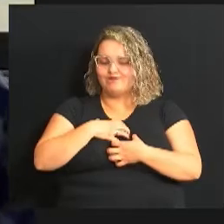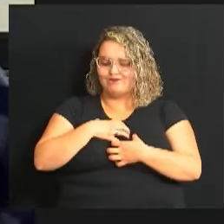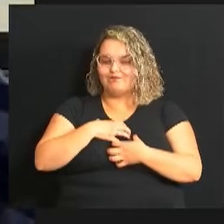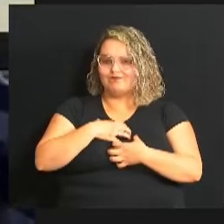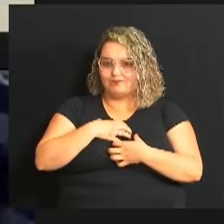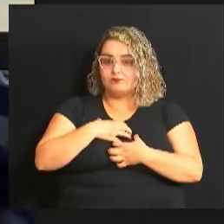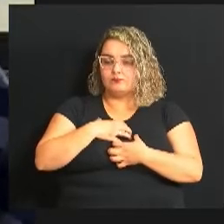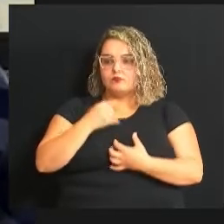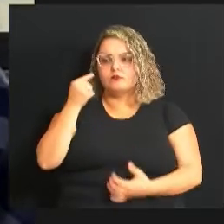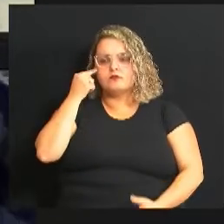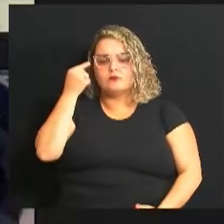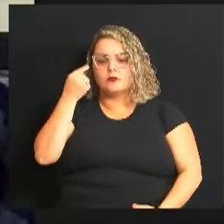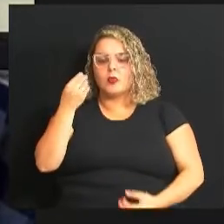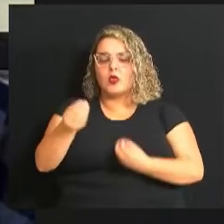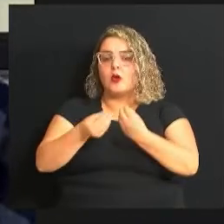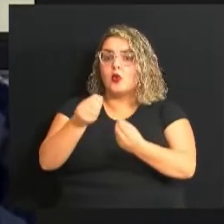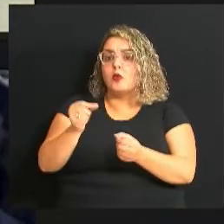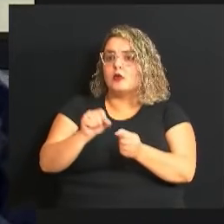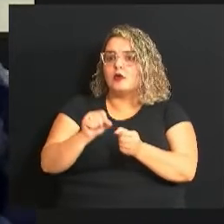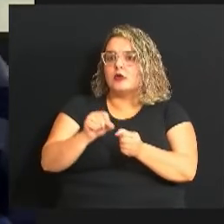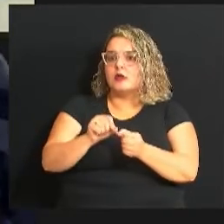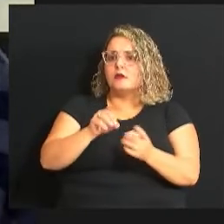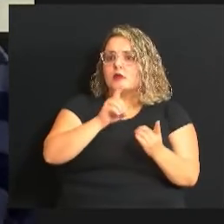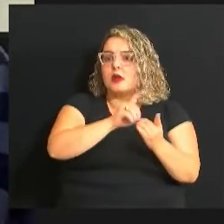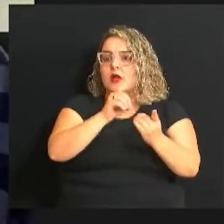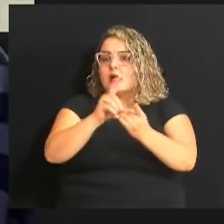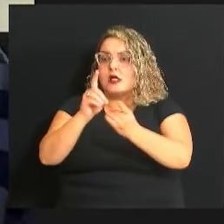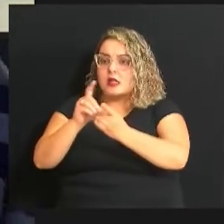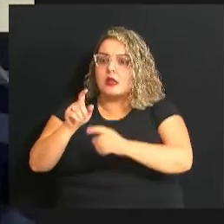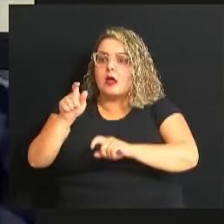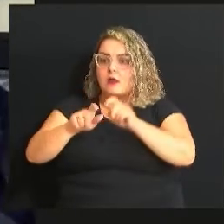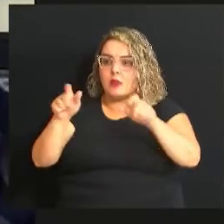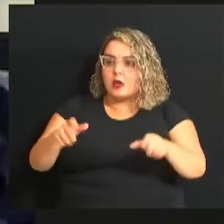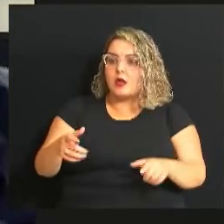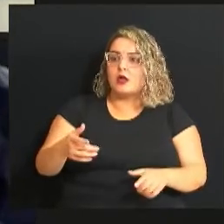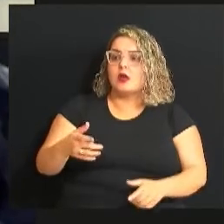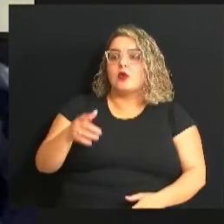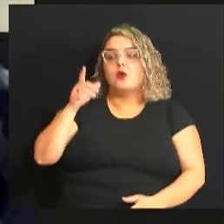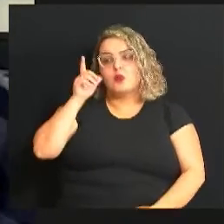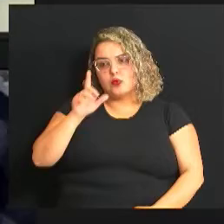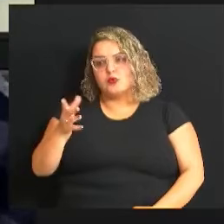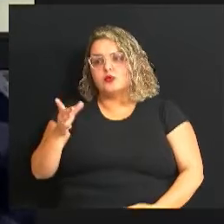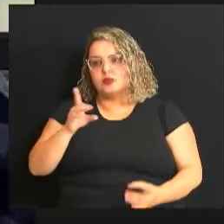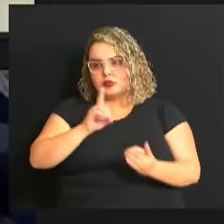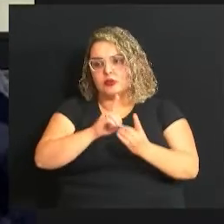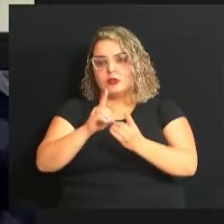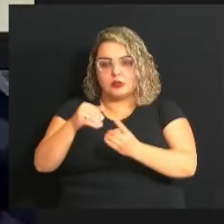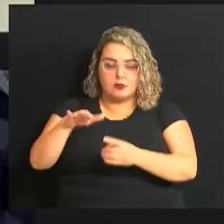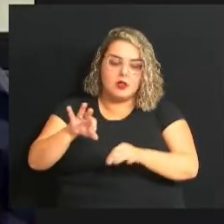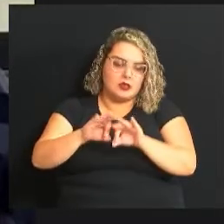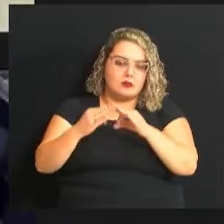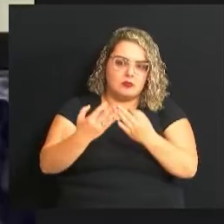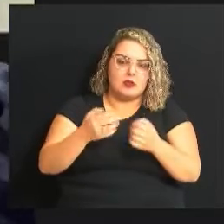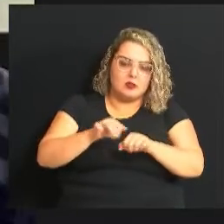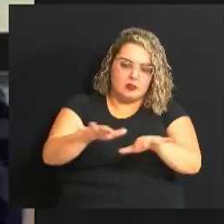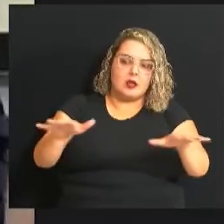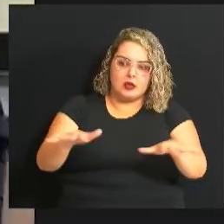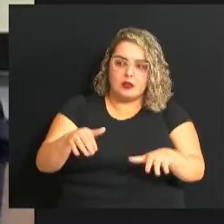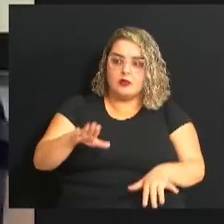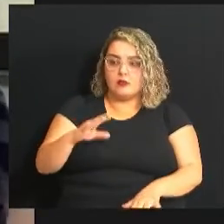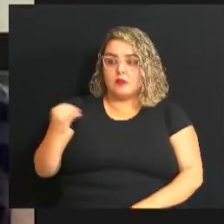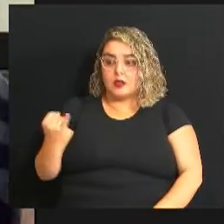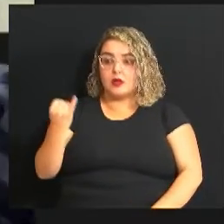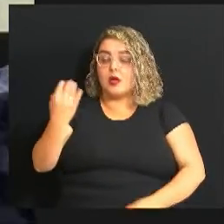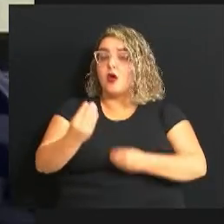pensei, como eu posso fazer para atingir mais famílias do que eu atingo, em primeiro lugar, e em segundo lugar, e muito importante, e mais importante, é como